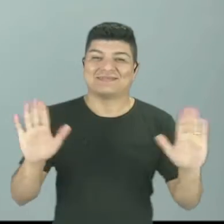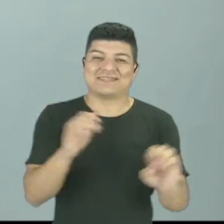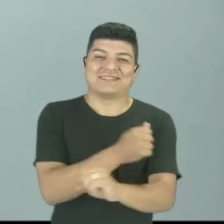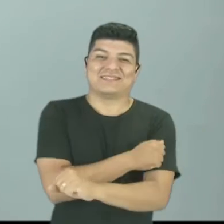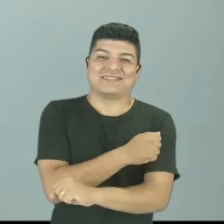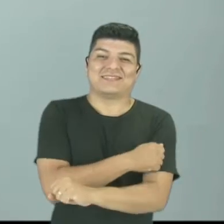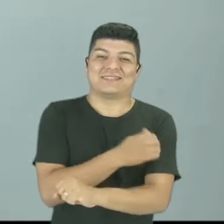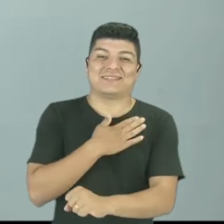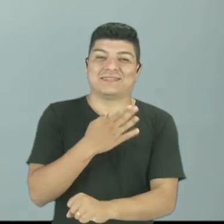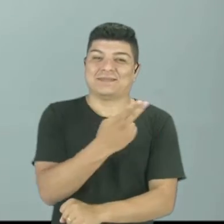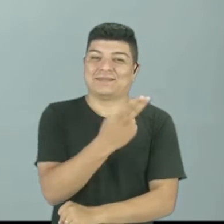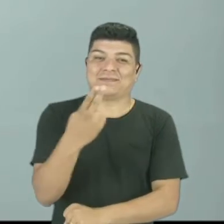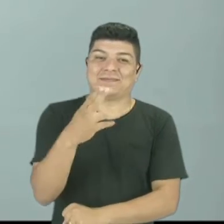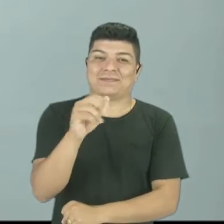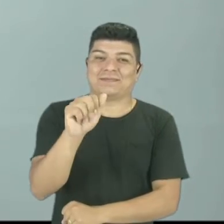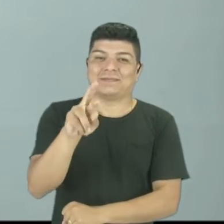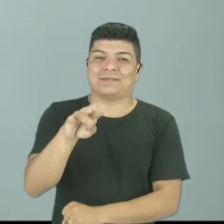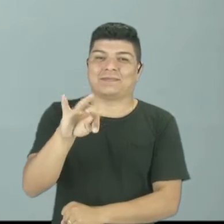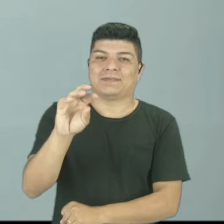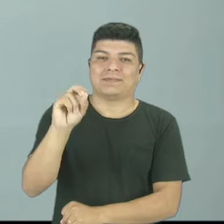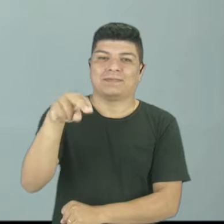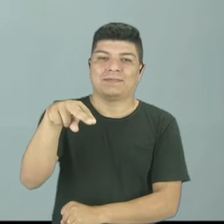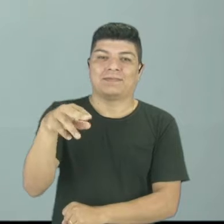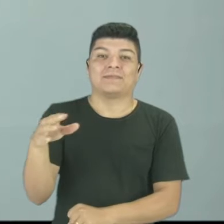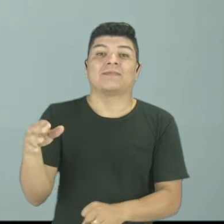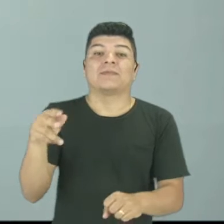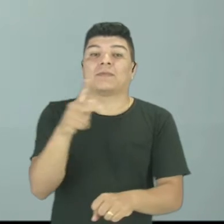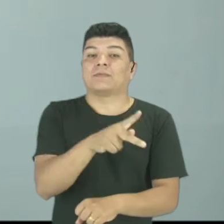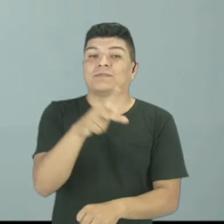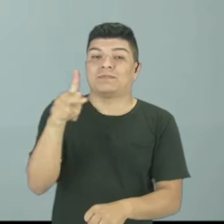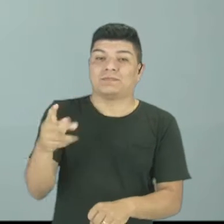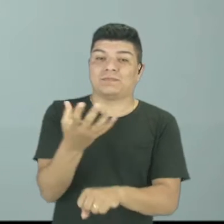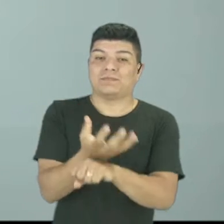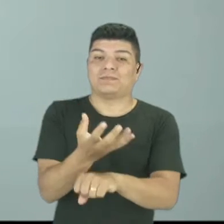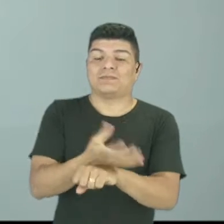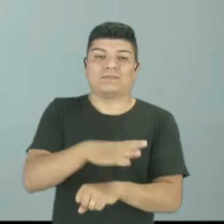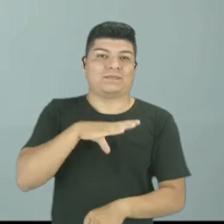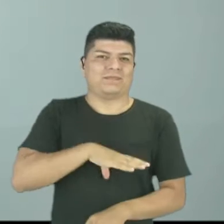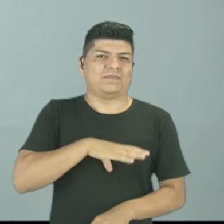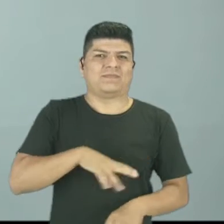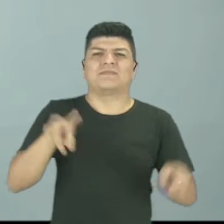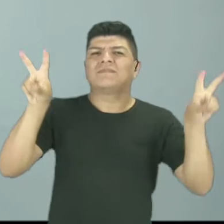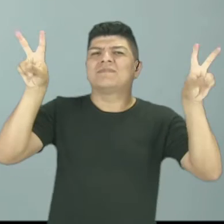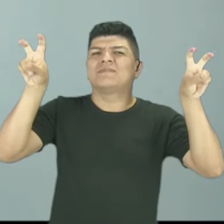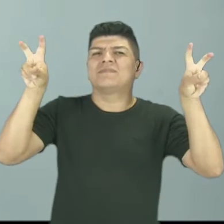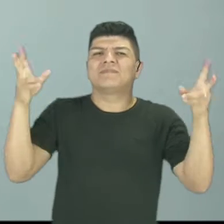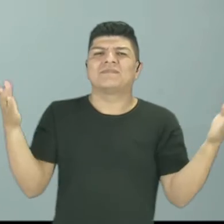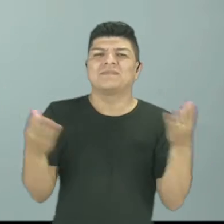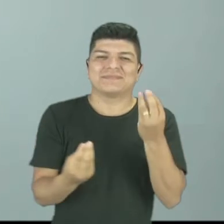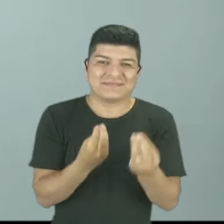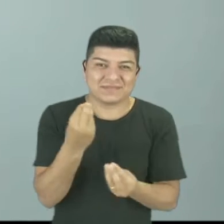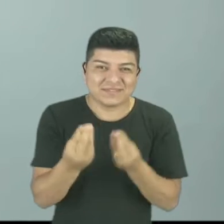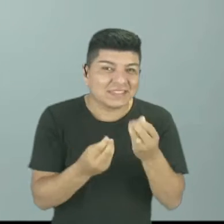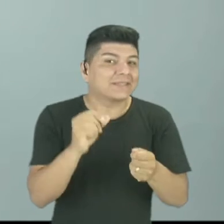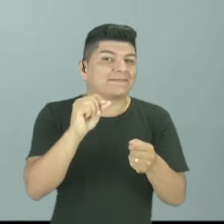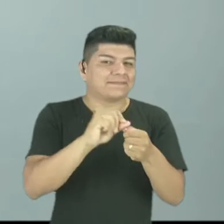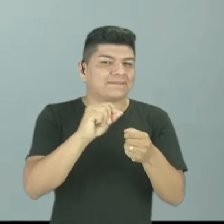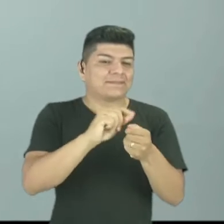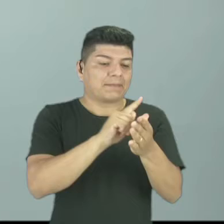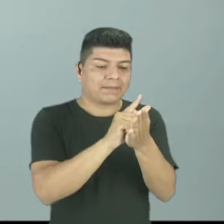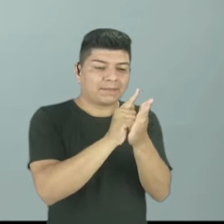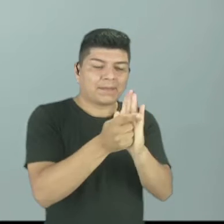Olá, alunos! Meu nome é Ayrton Richard, professor de língua portuguesa, e a nossa aula de hoje é como produzir